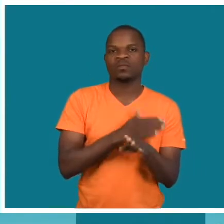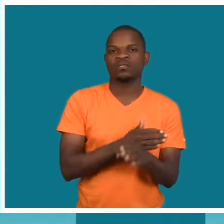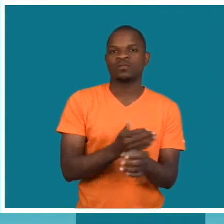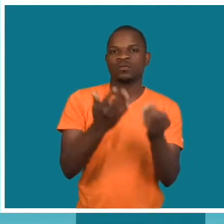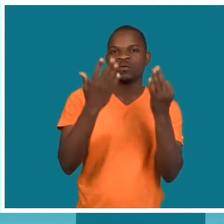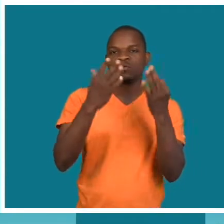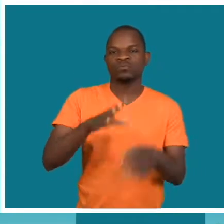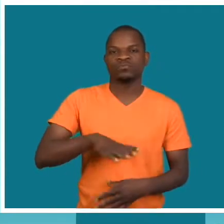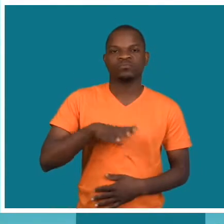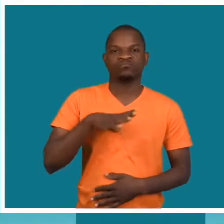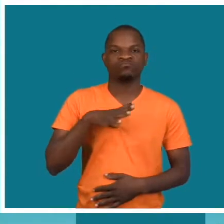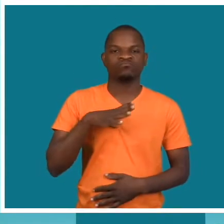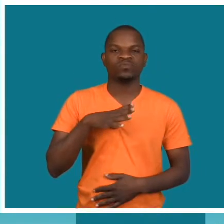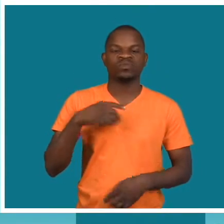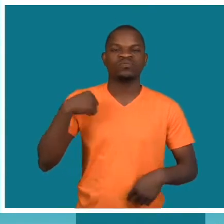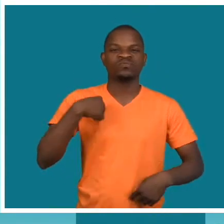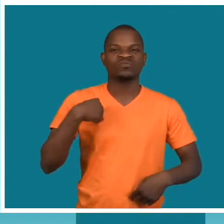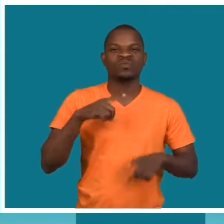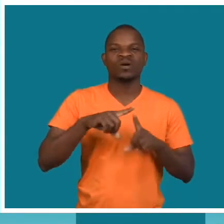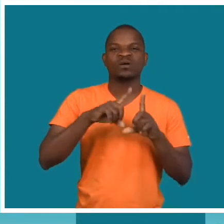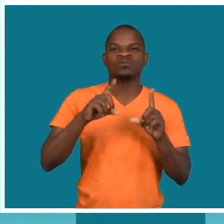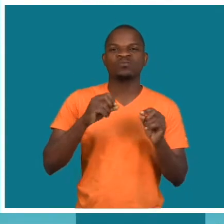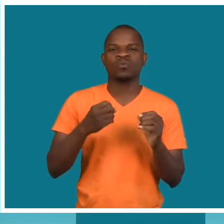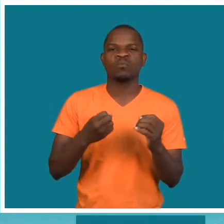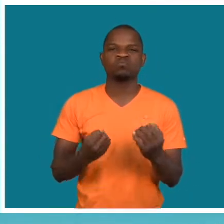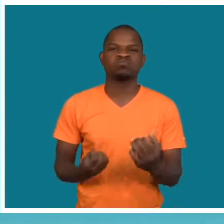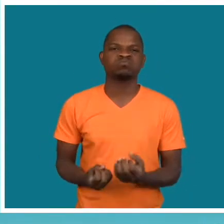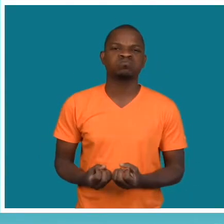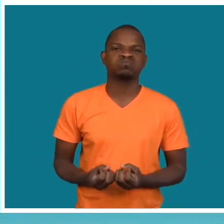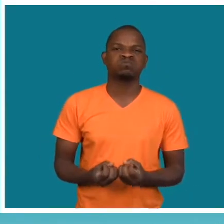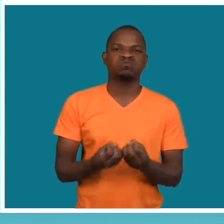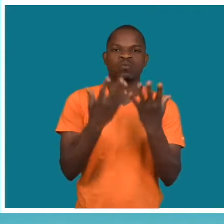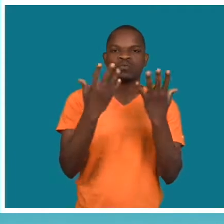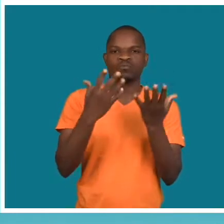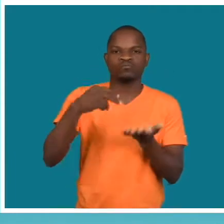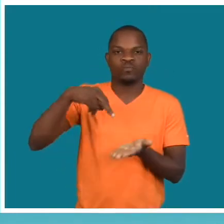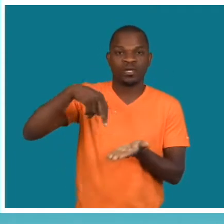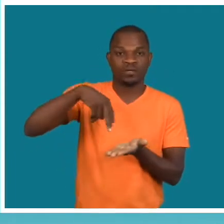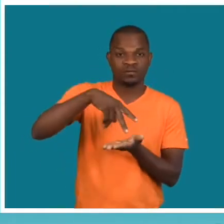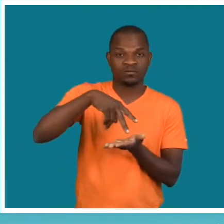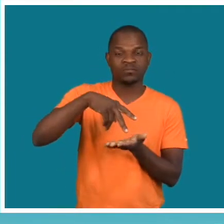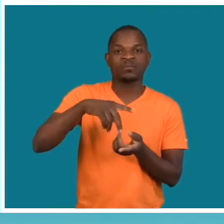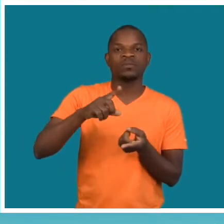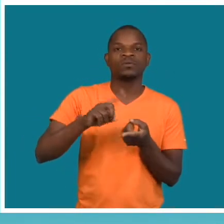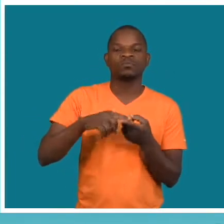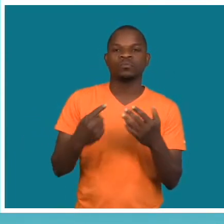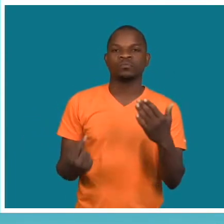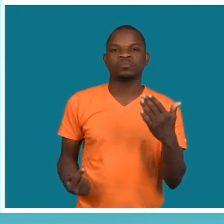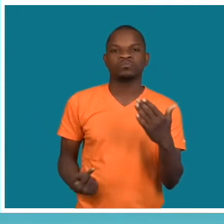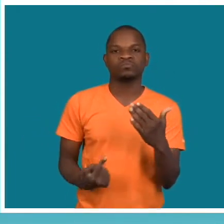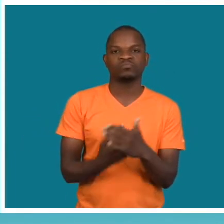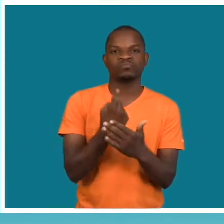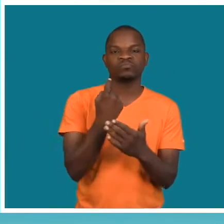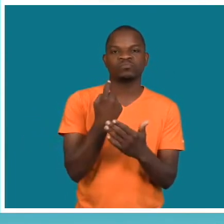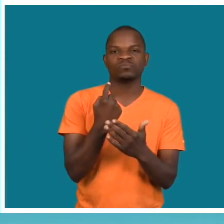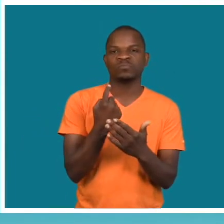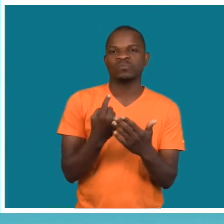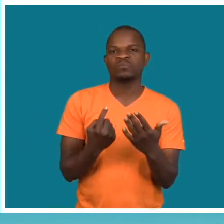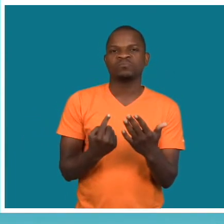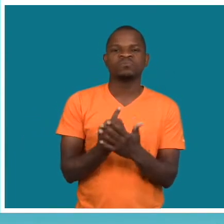que aos oito anos de idade sofreu um acidente, escase, pisou numa mina e daí